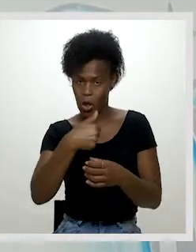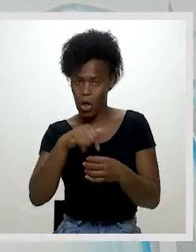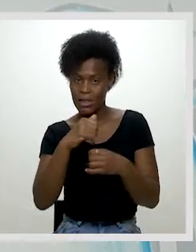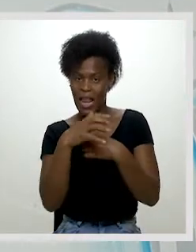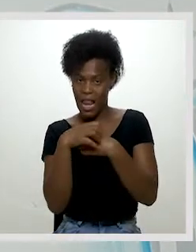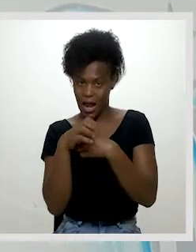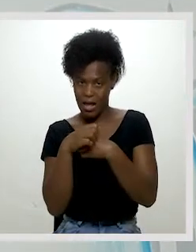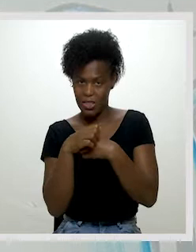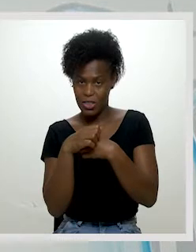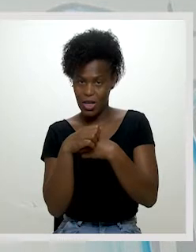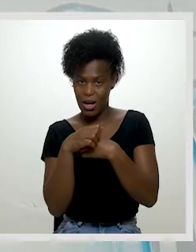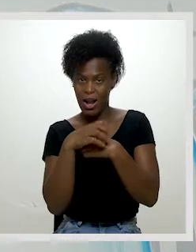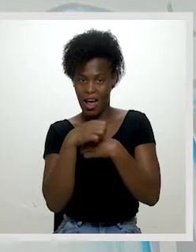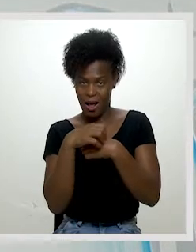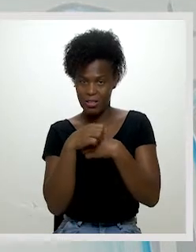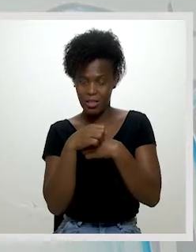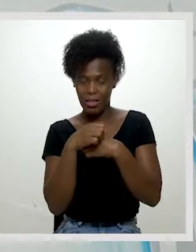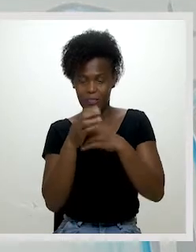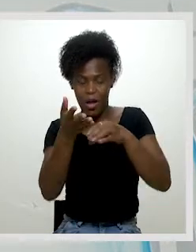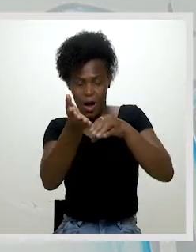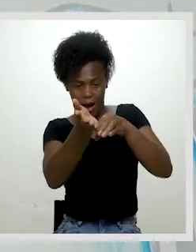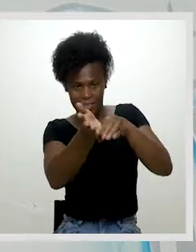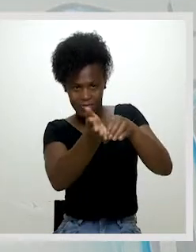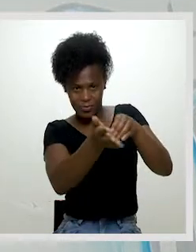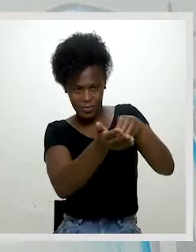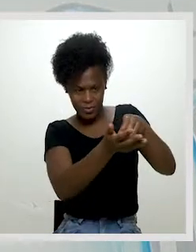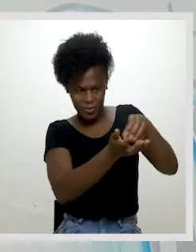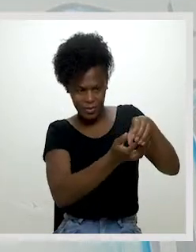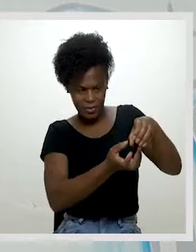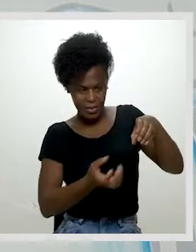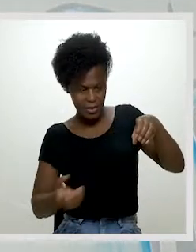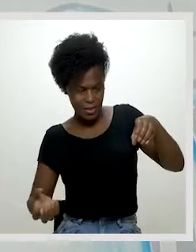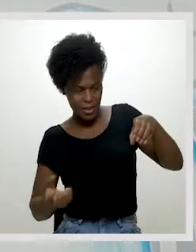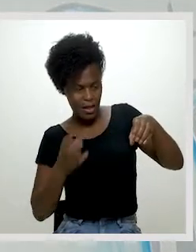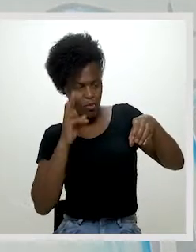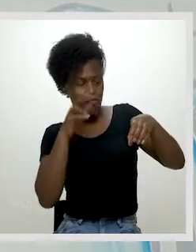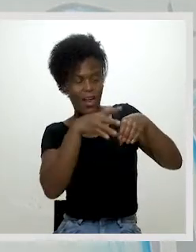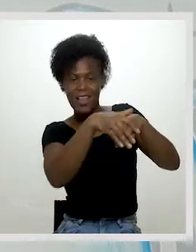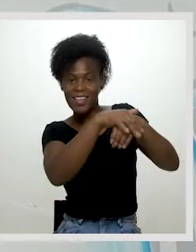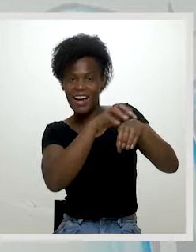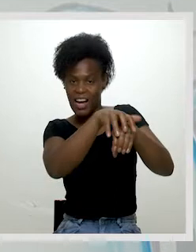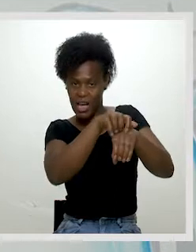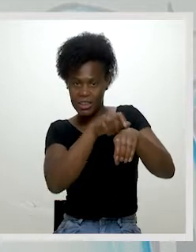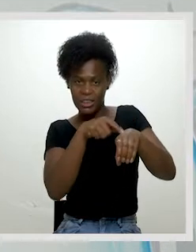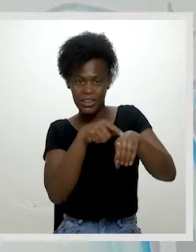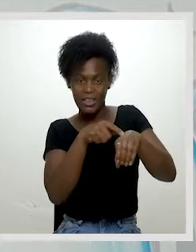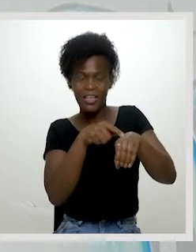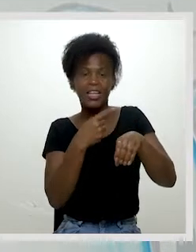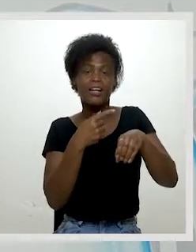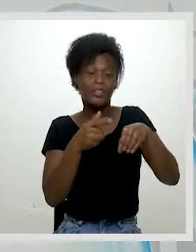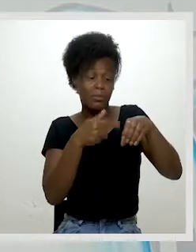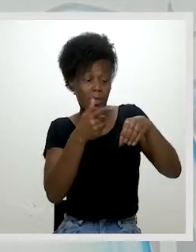laranja, ou pelo menos cortarmos ao meio, nós vamos ver a casca, não é? E em relação à Terra seria a crosta. Então podíamos